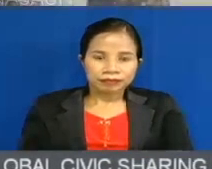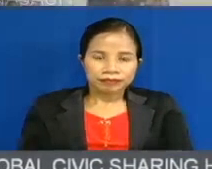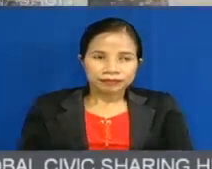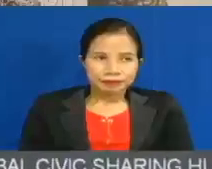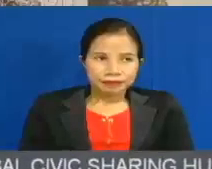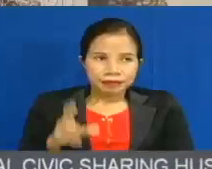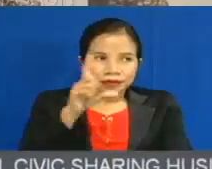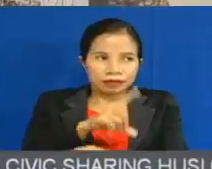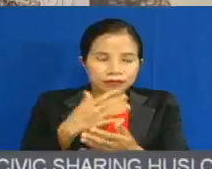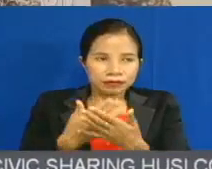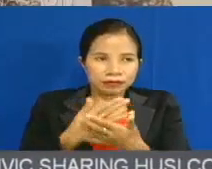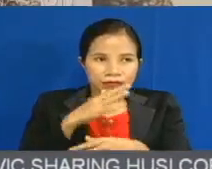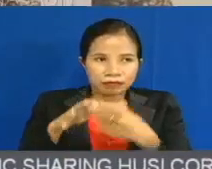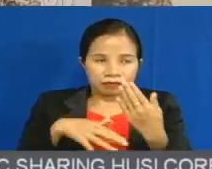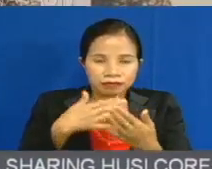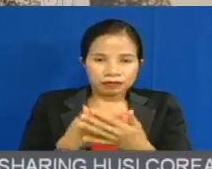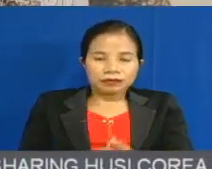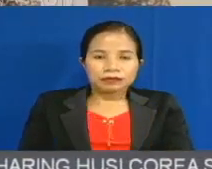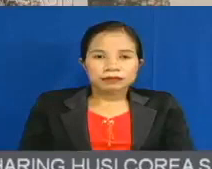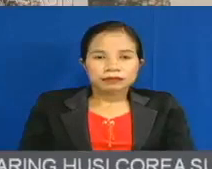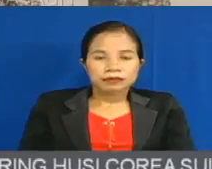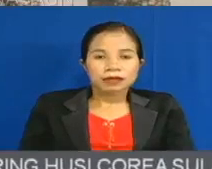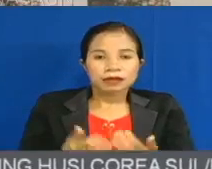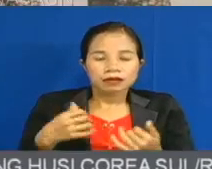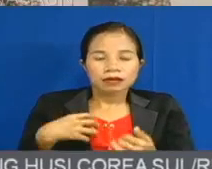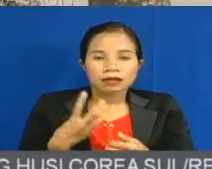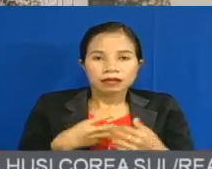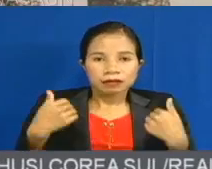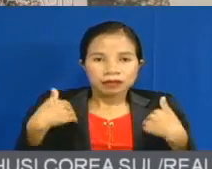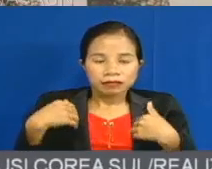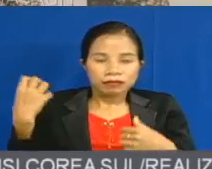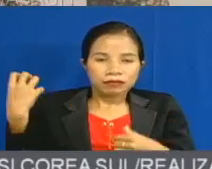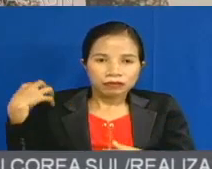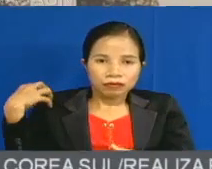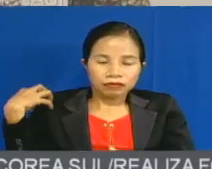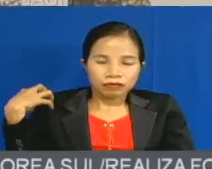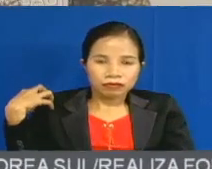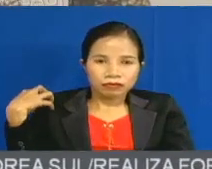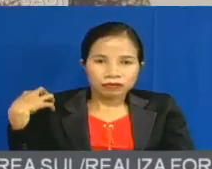Loro Diego, ouvintes no telespectadores RTTL, horas de dedão, a minha edifício,